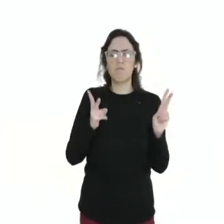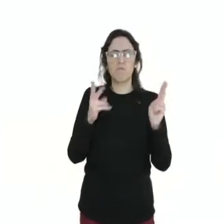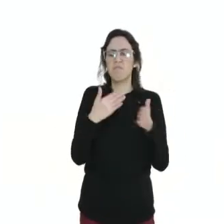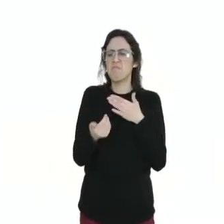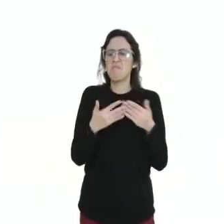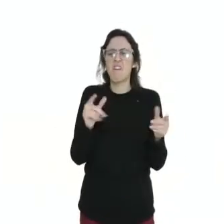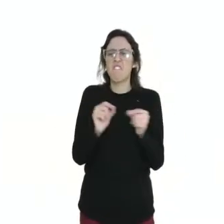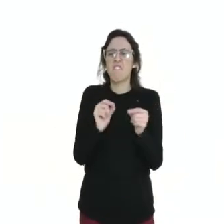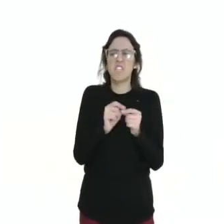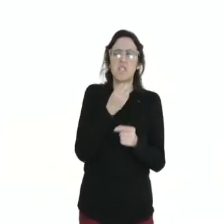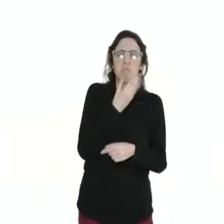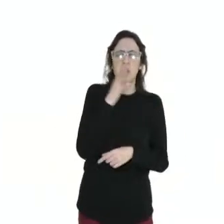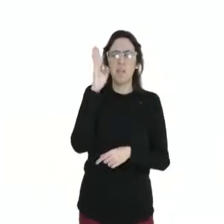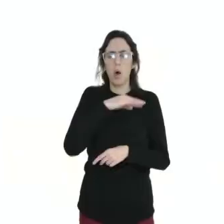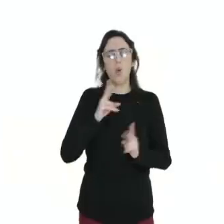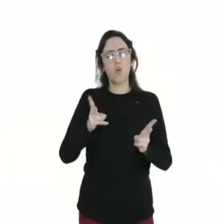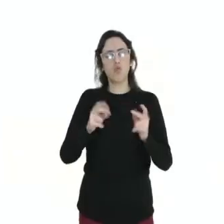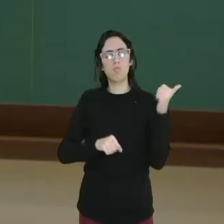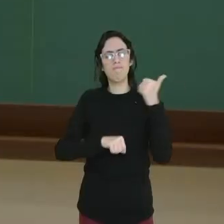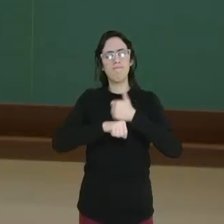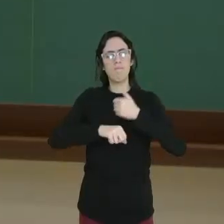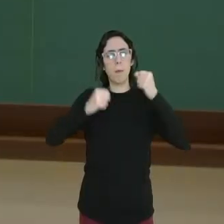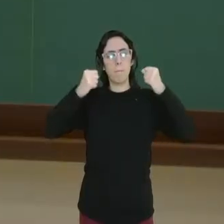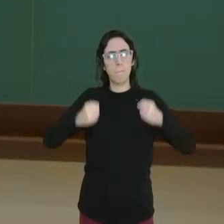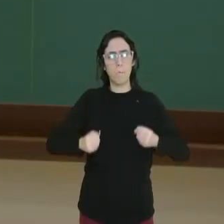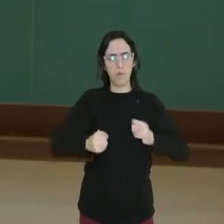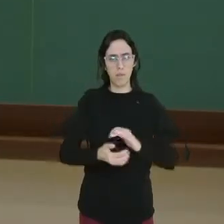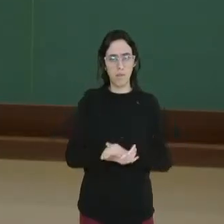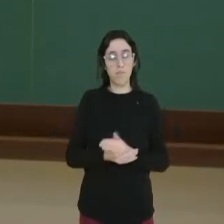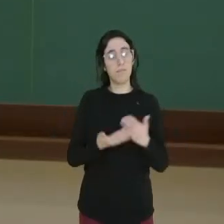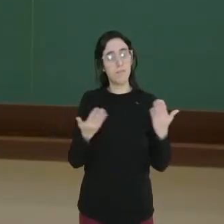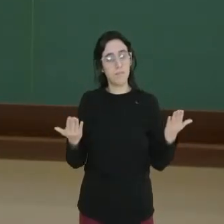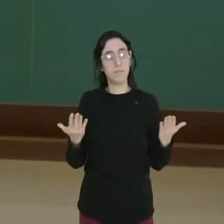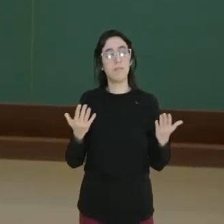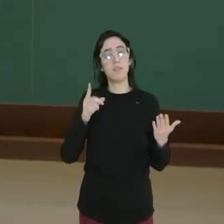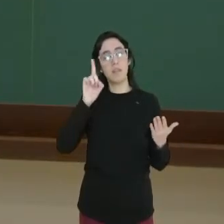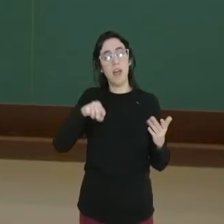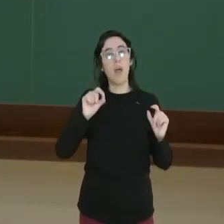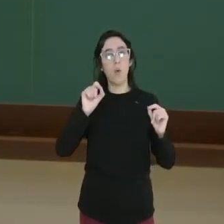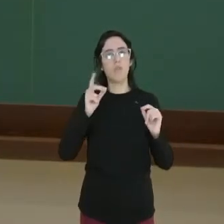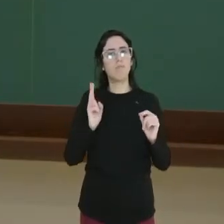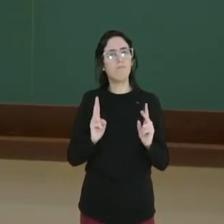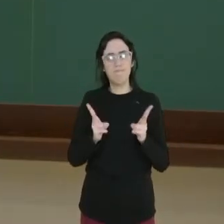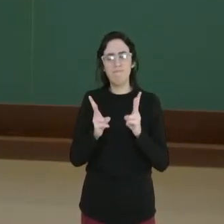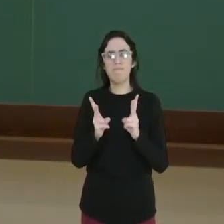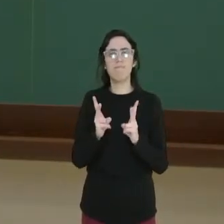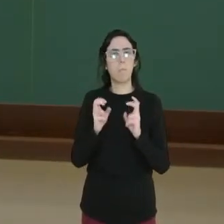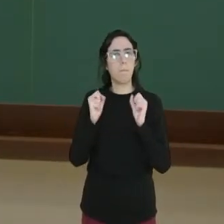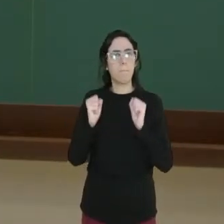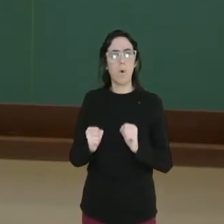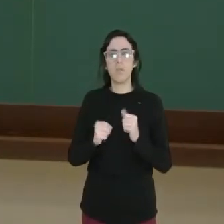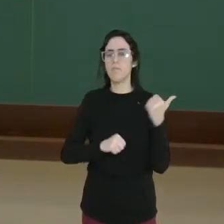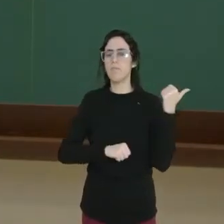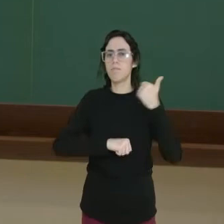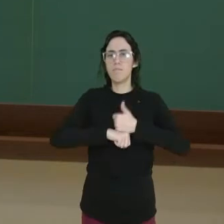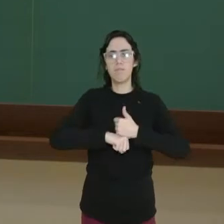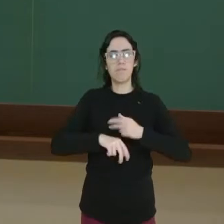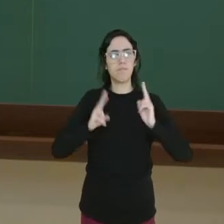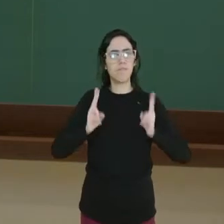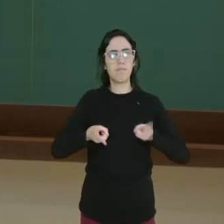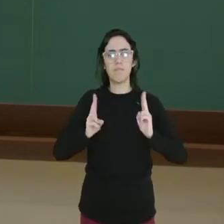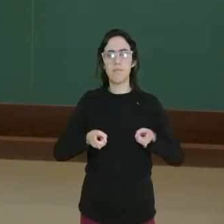no poder. Aliás, essa noção de manutenção do poder é justamente